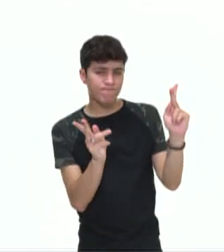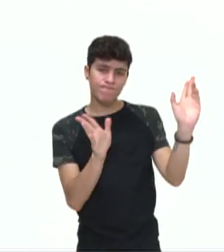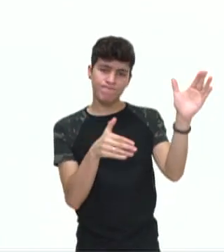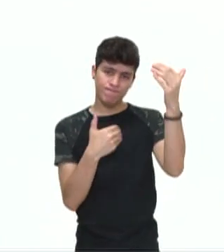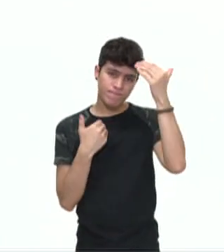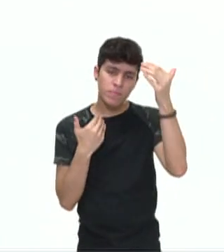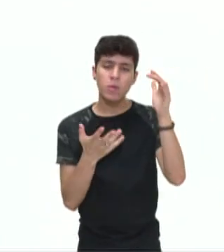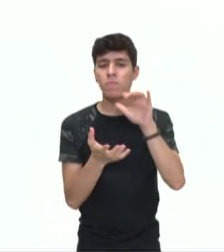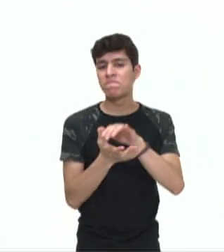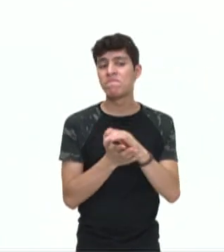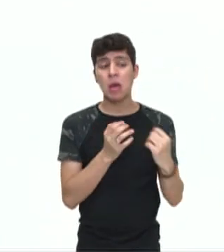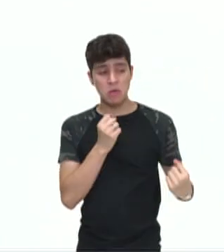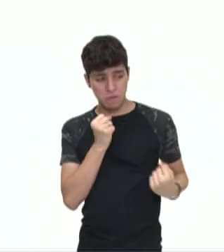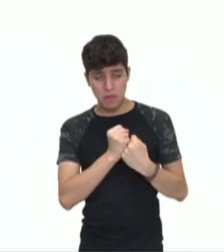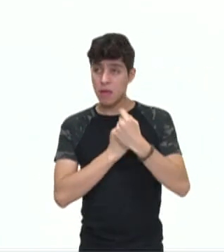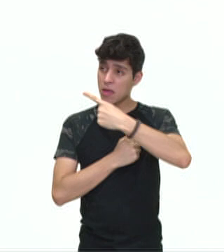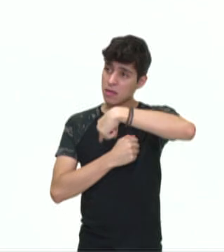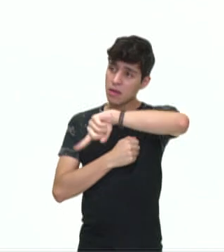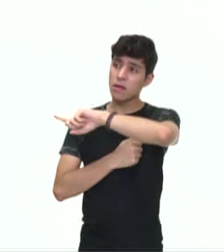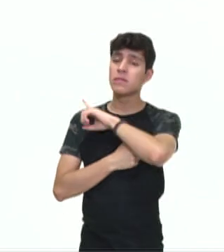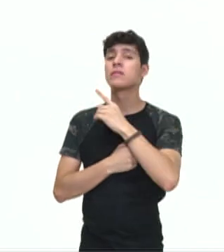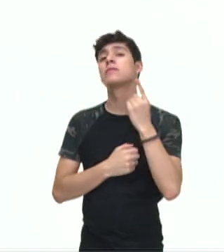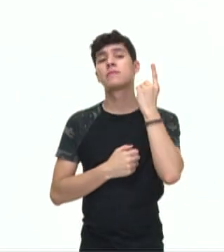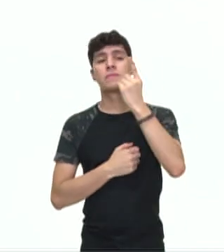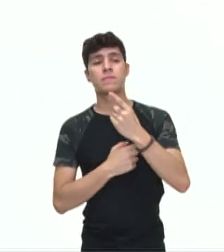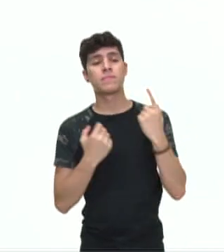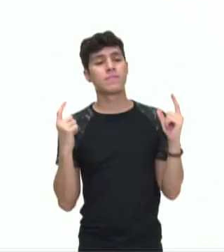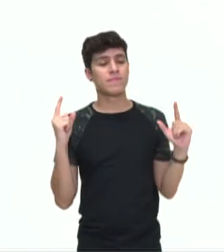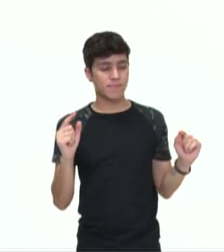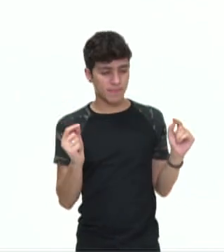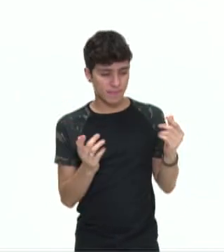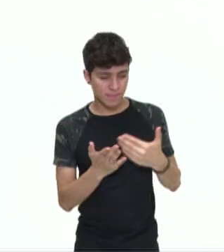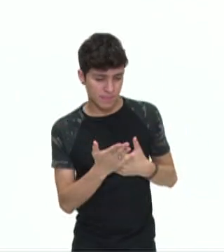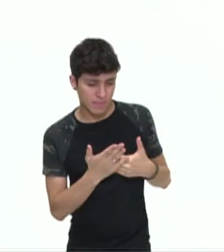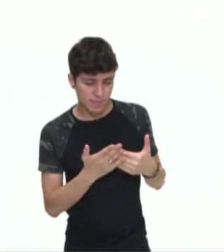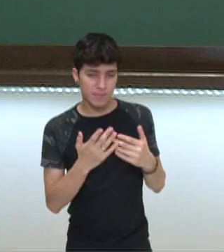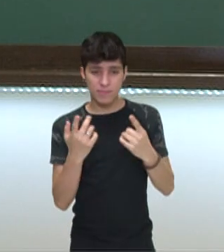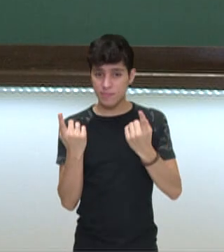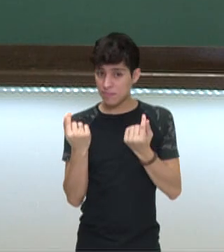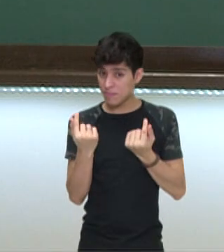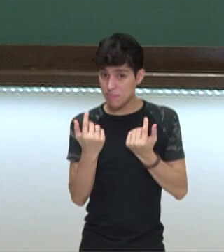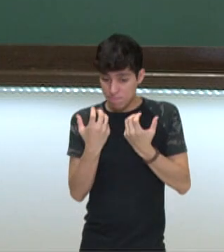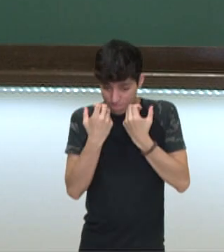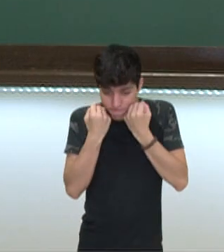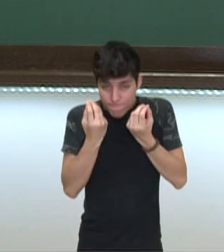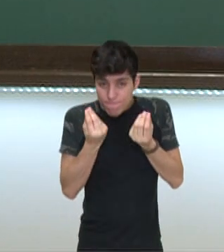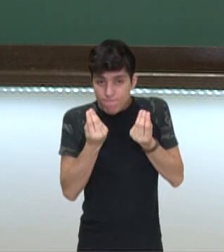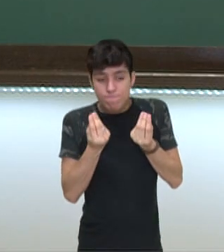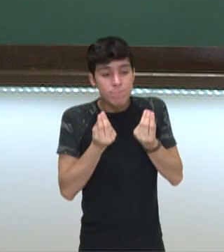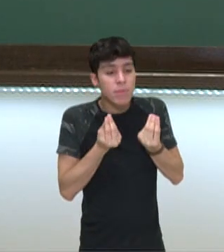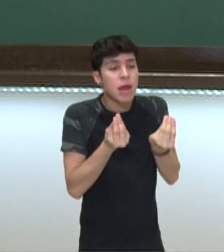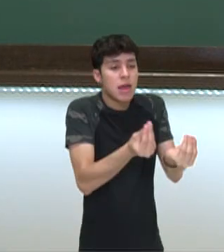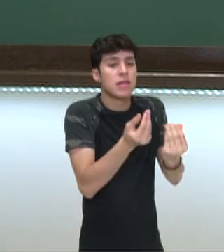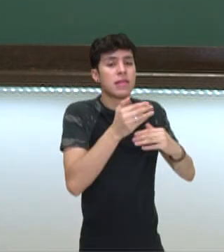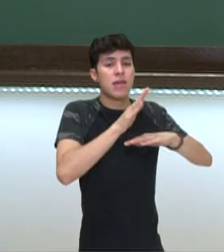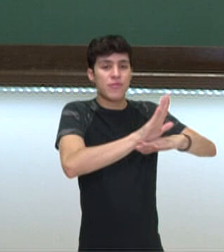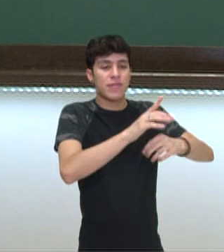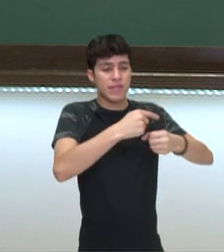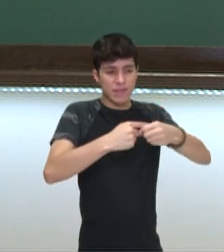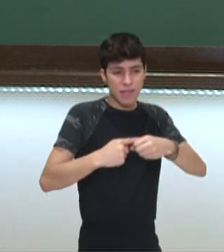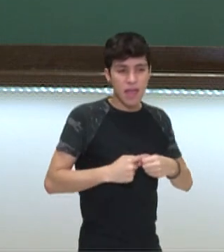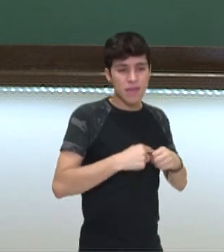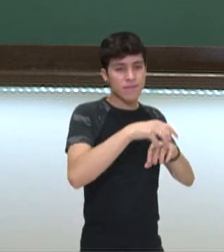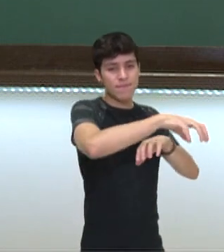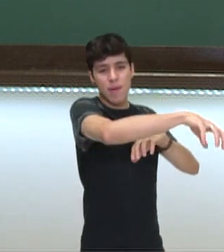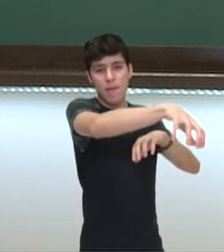eleito que ajudaram os deputados a serem leite é eles vão conseguir daí verbas e benefícios para cidades desses coronéis